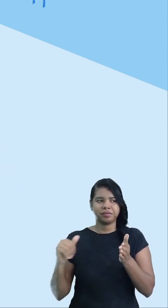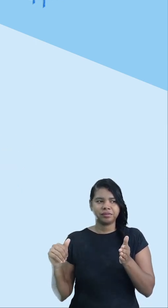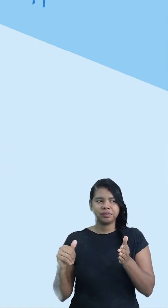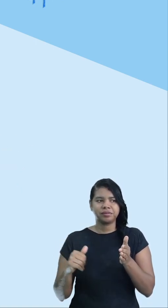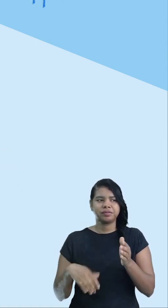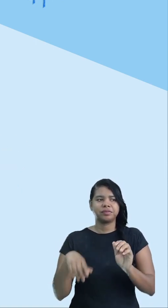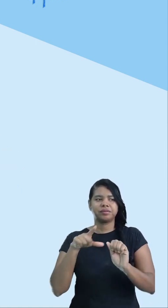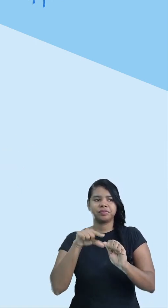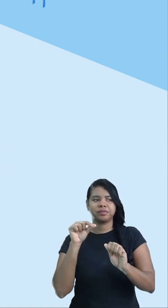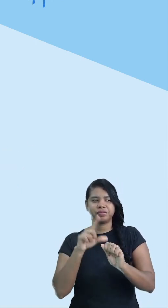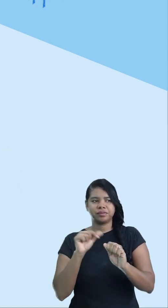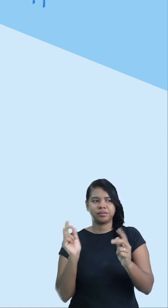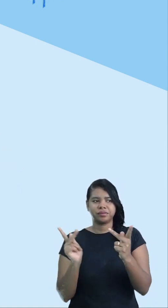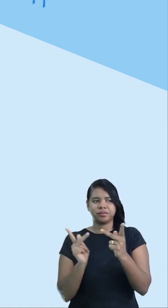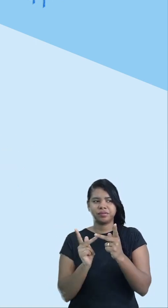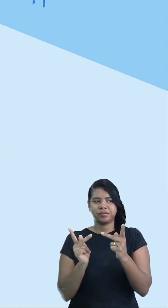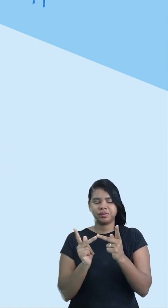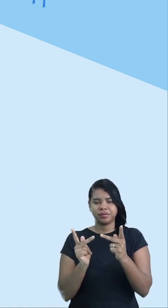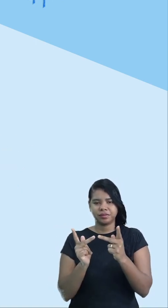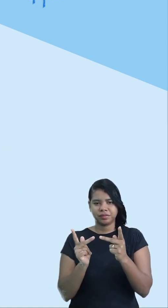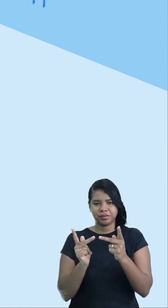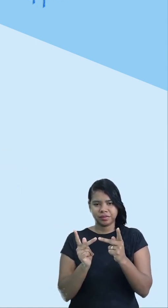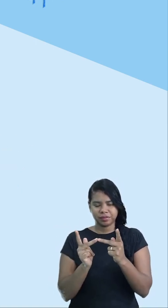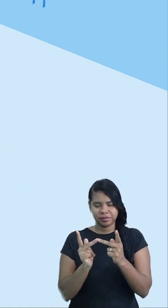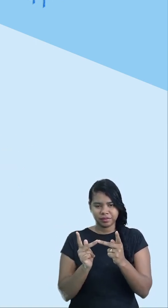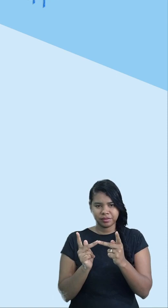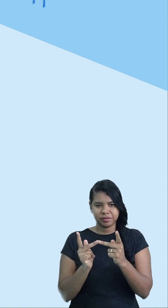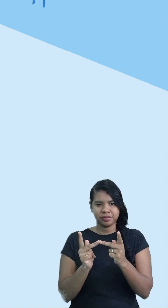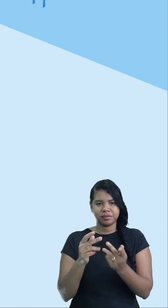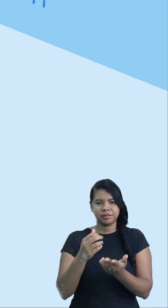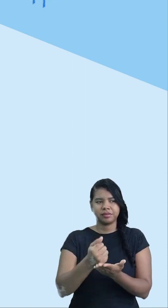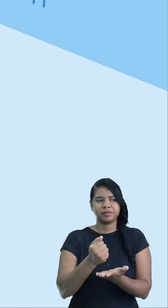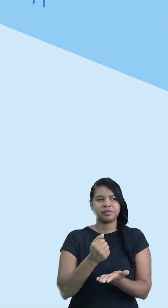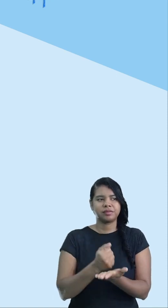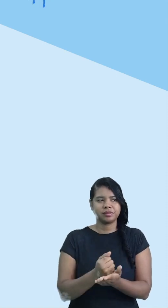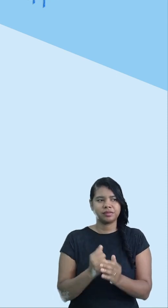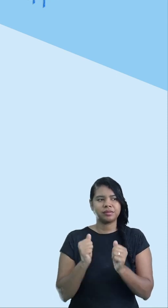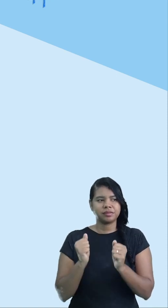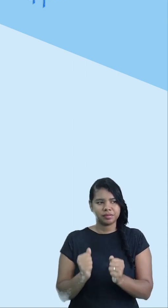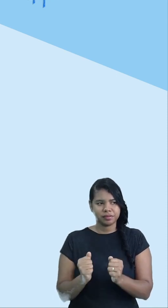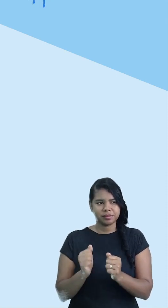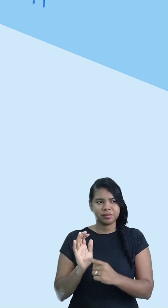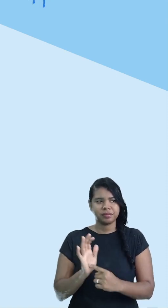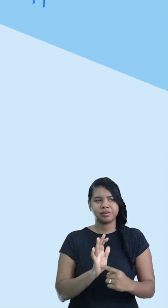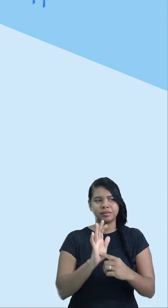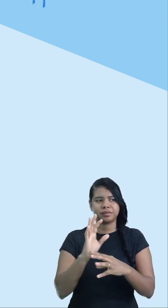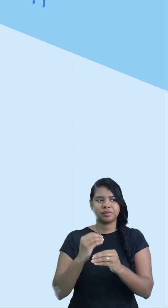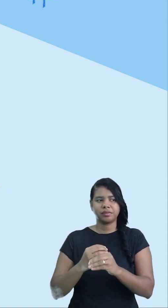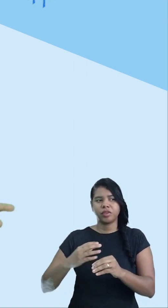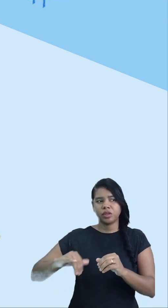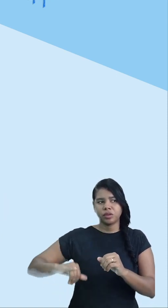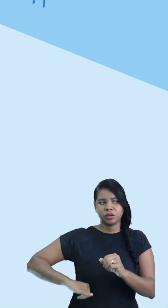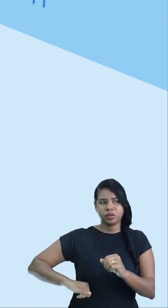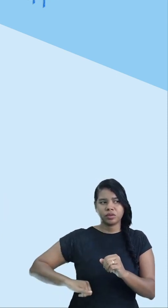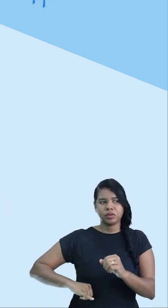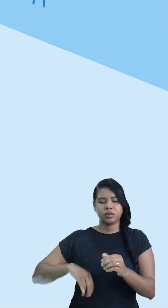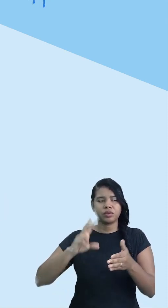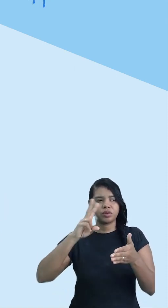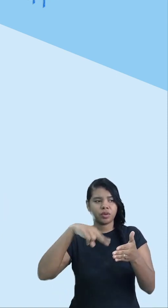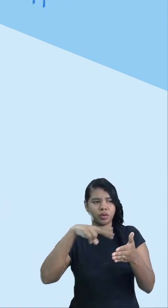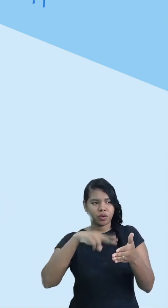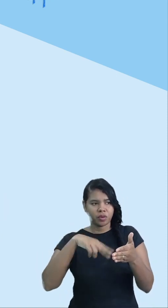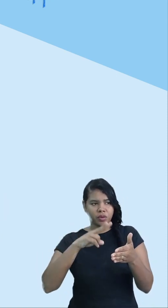artigos, preposições. O documento ele pode sofrer ali, sofrer não, né? Ele pode ser lido por